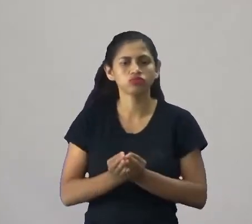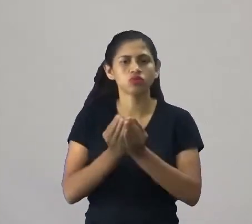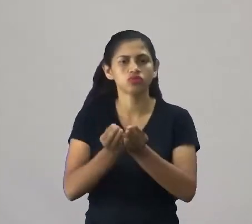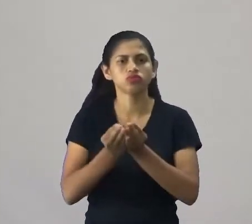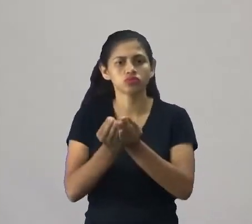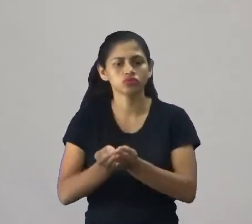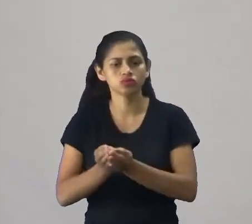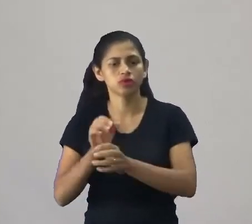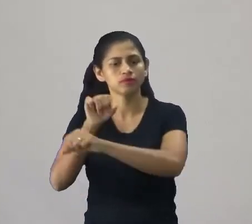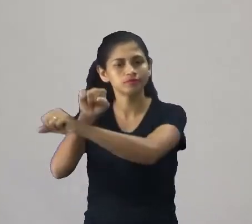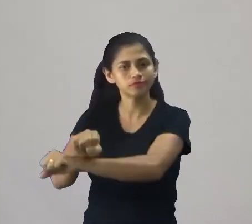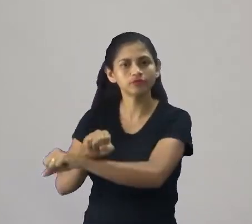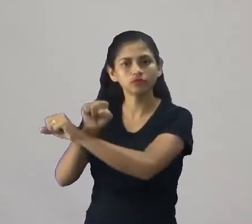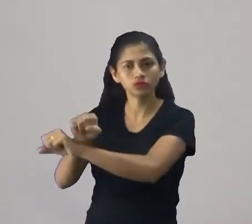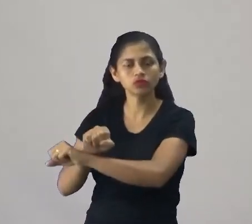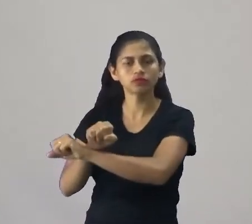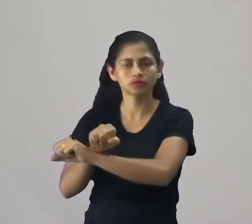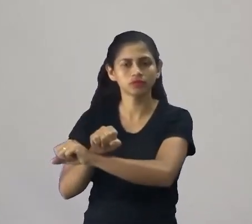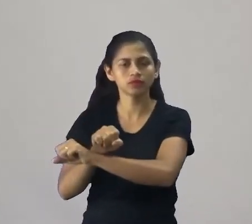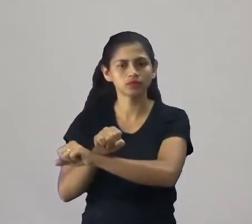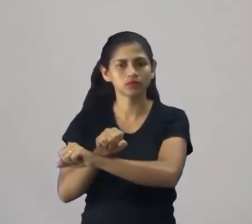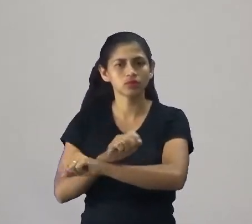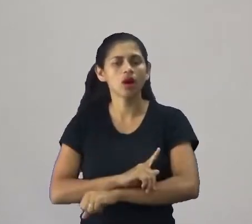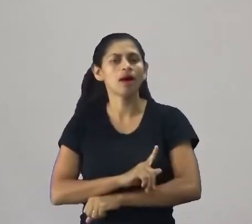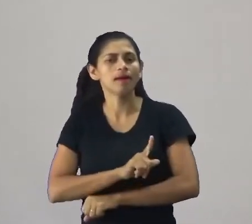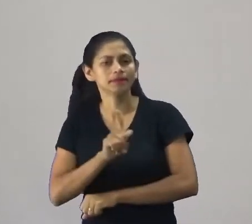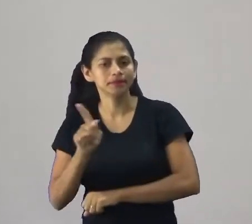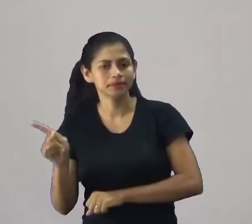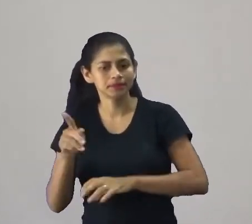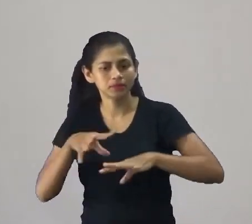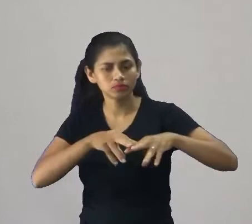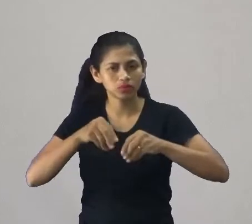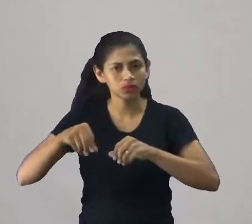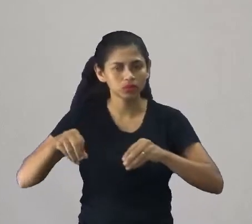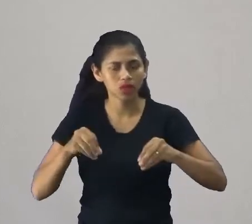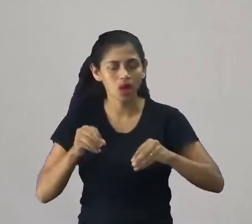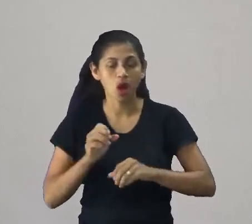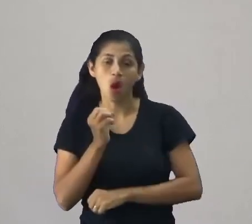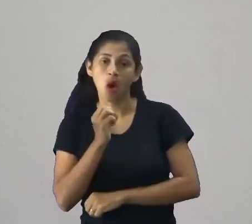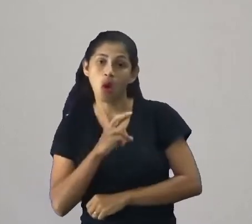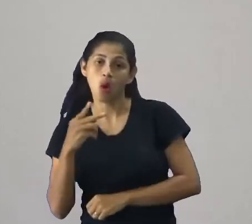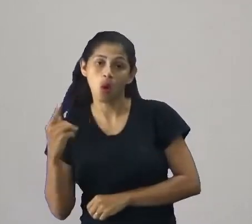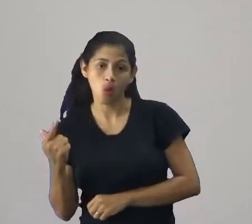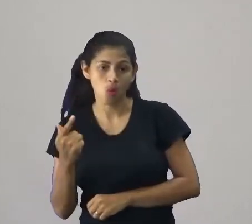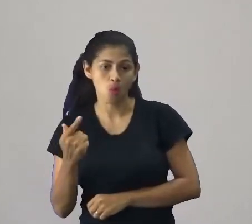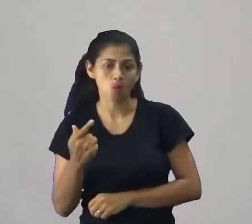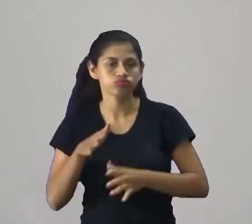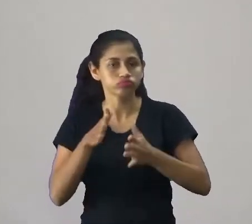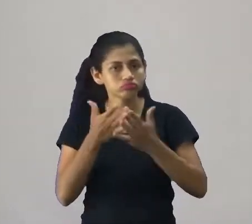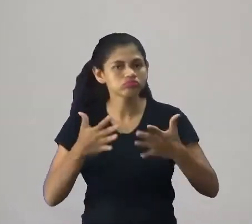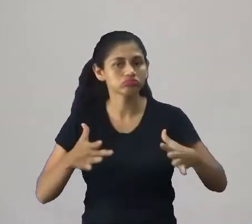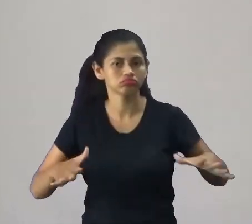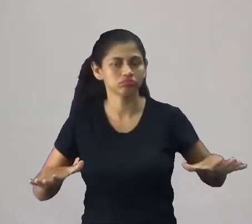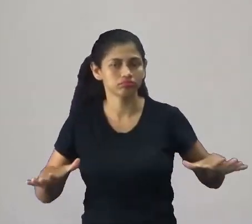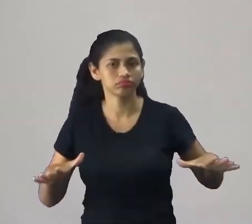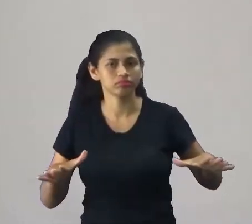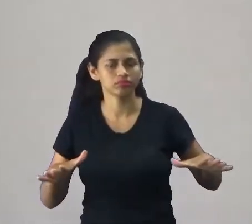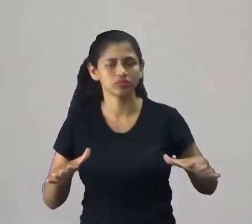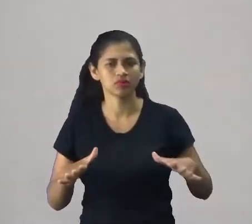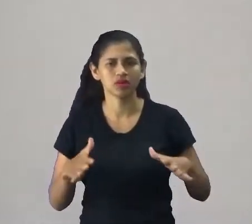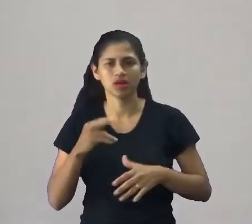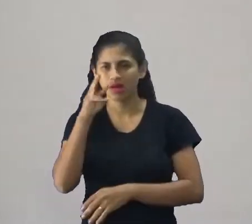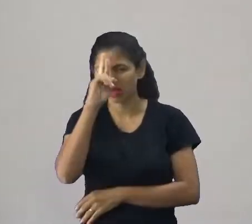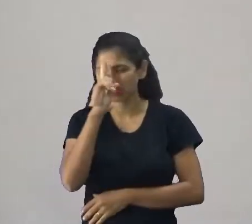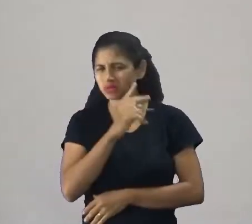o escravo ele tinha a opção de ir para a terra ou ficar no mar. A história não é bonita, eu sei que é brincadeira para ser alegre e